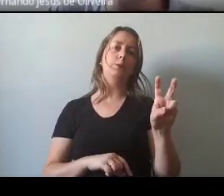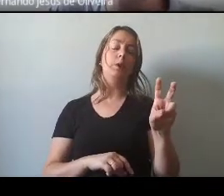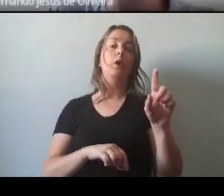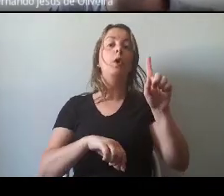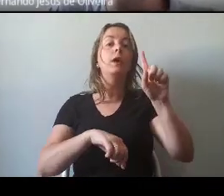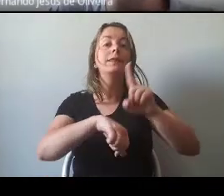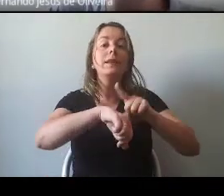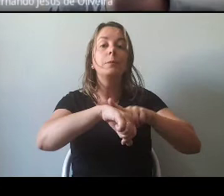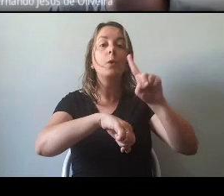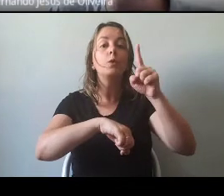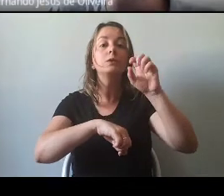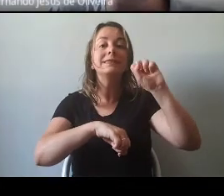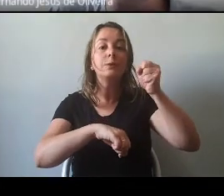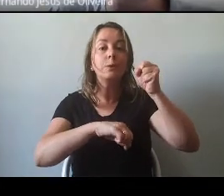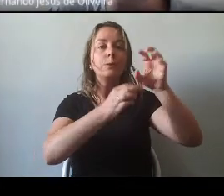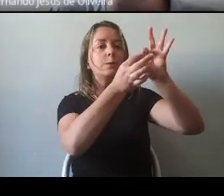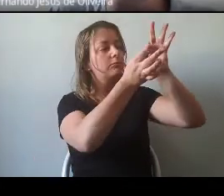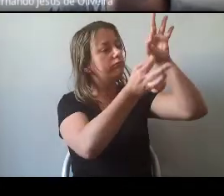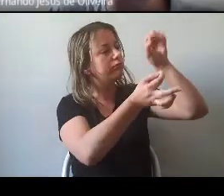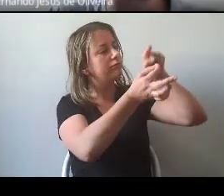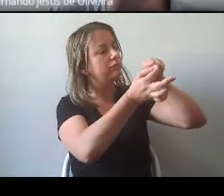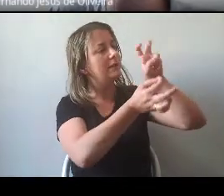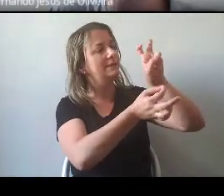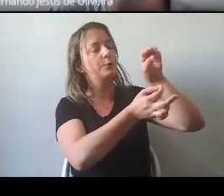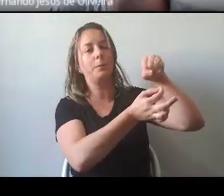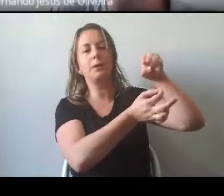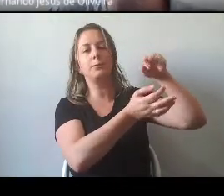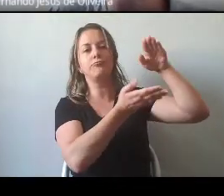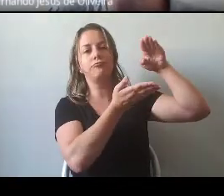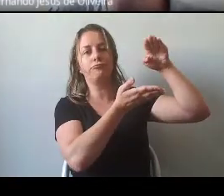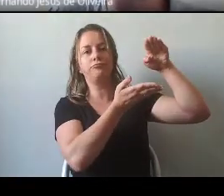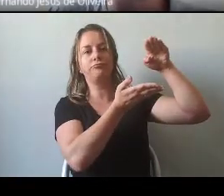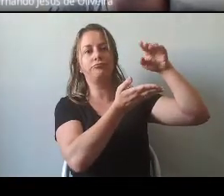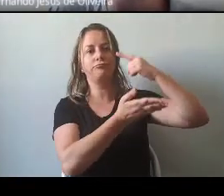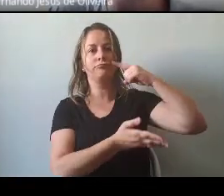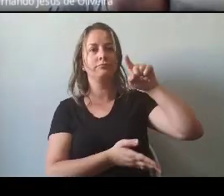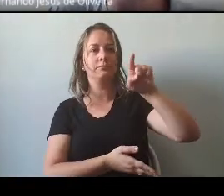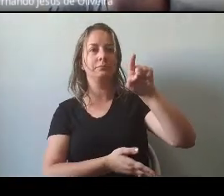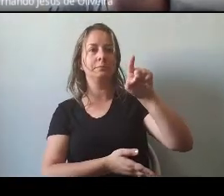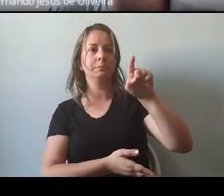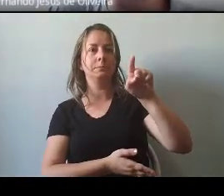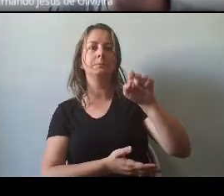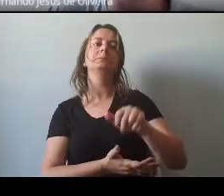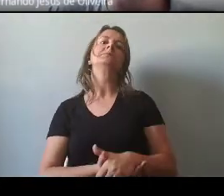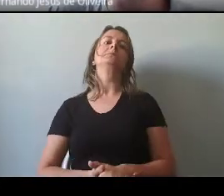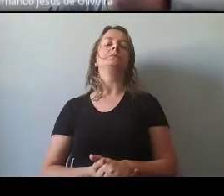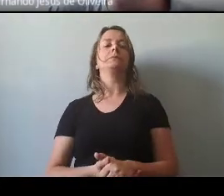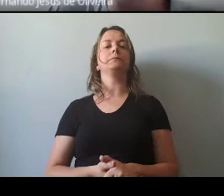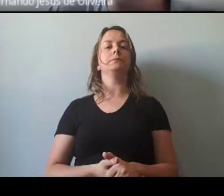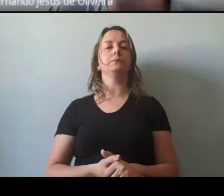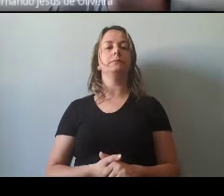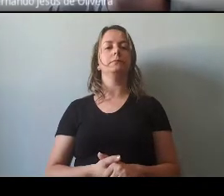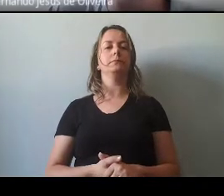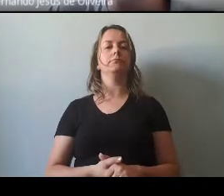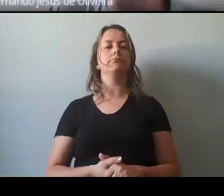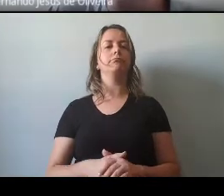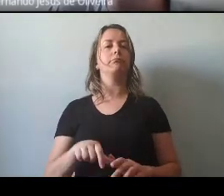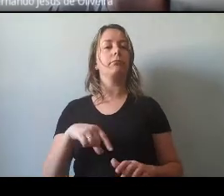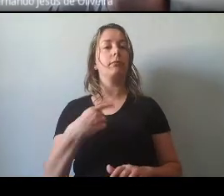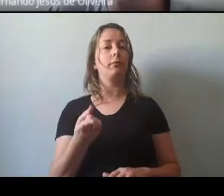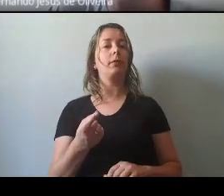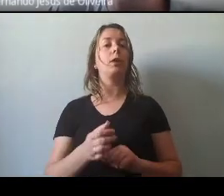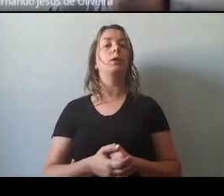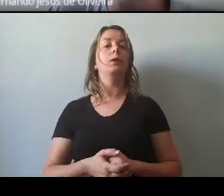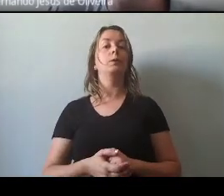5 metros, então, que ele percorre no primeiro segundo de queda. Tá? Então, de 0 para 1, ele percorre 5